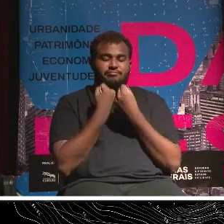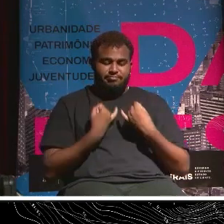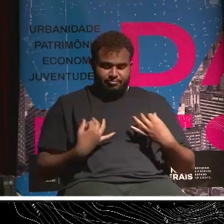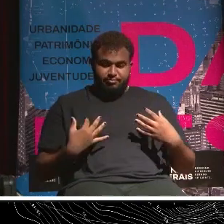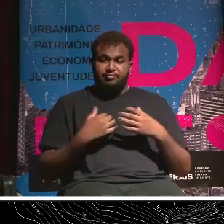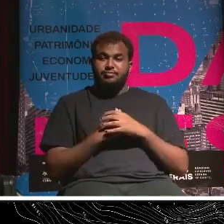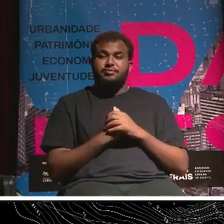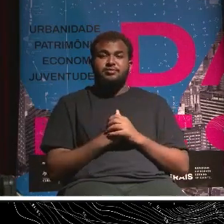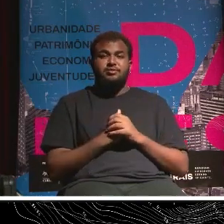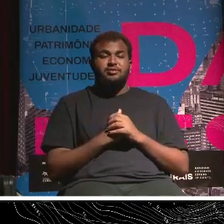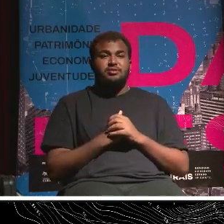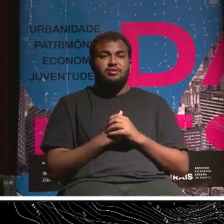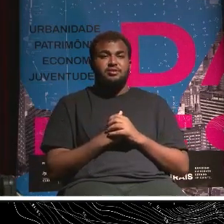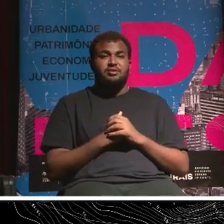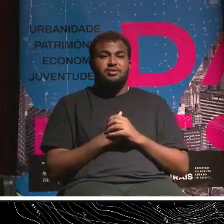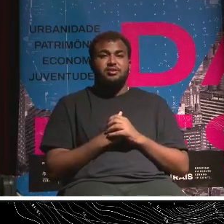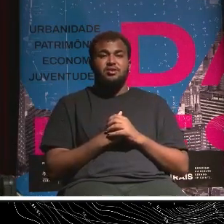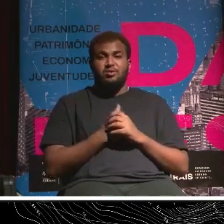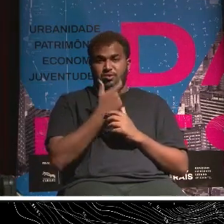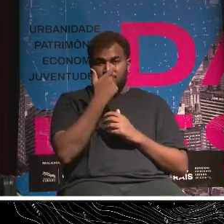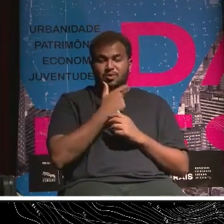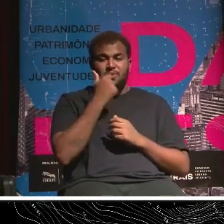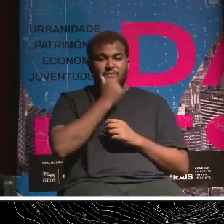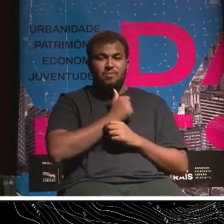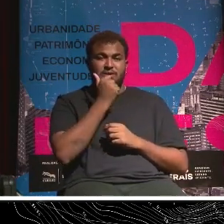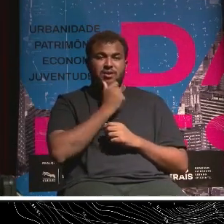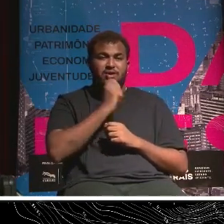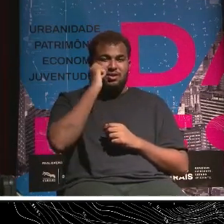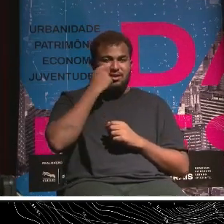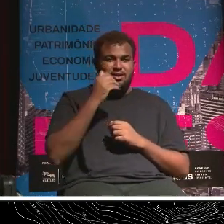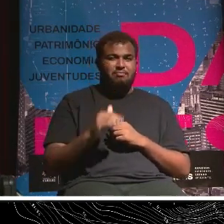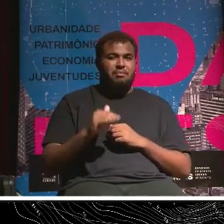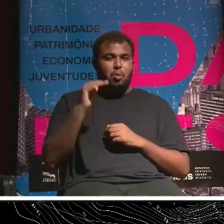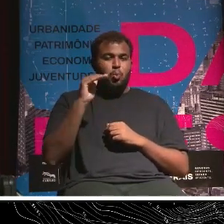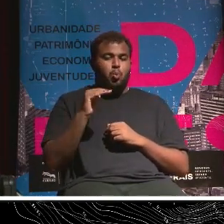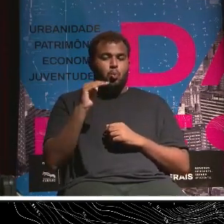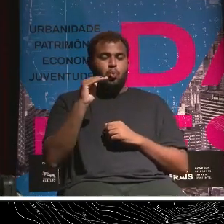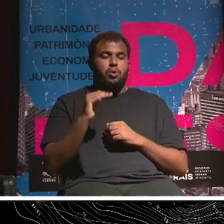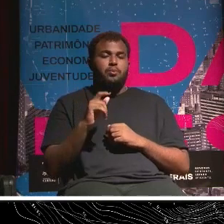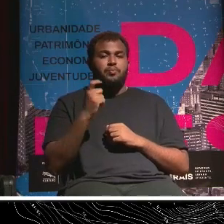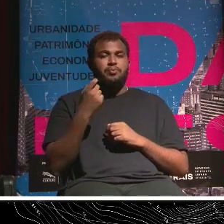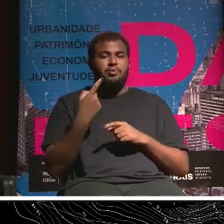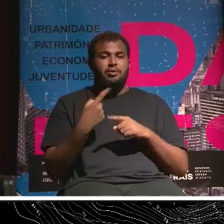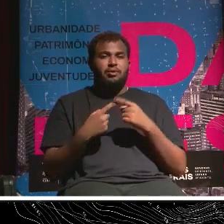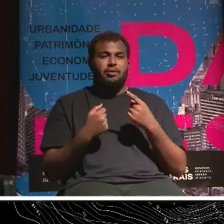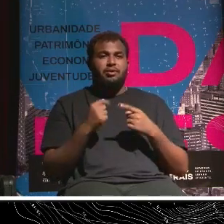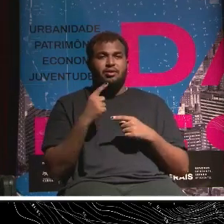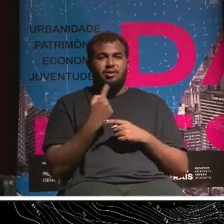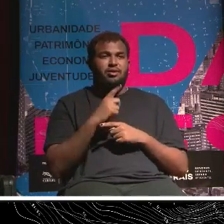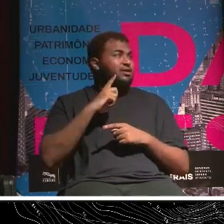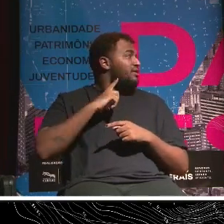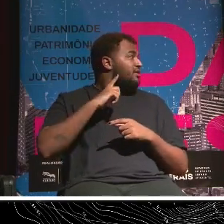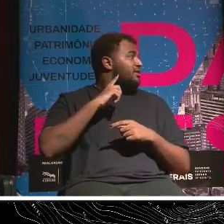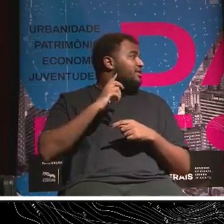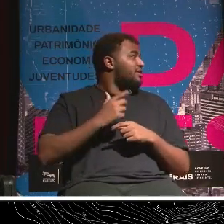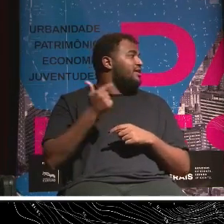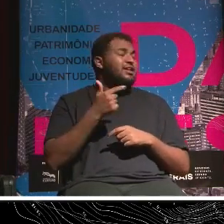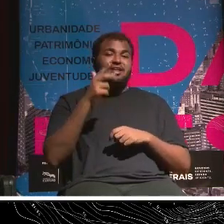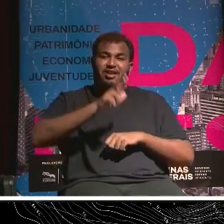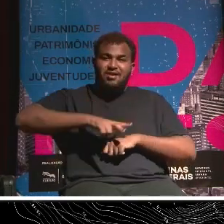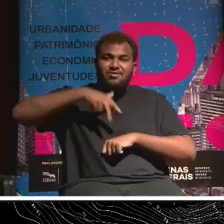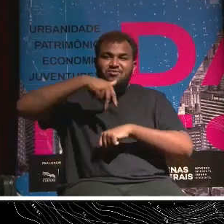aprendendo e exercitando. Eu sou uma mulher negra de 1,5 m, mas quando eu chego assim, eu tenho 2 metros de altura, porque eu